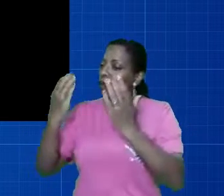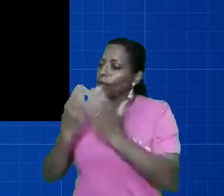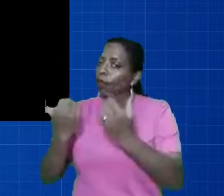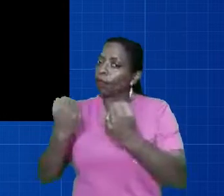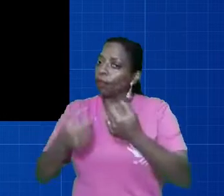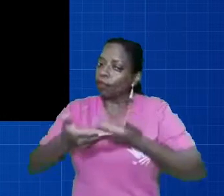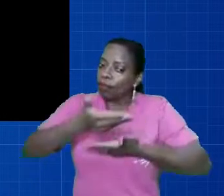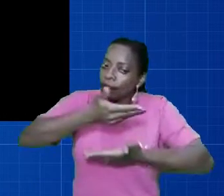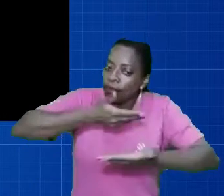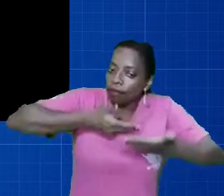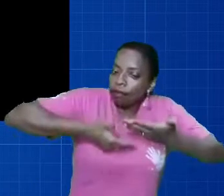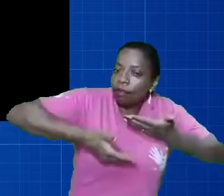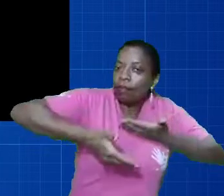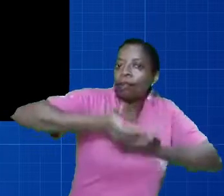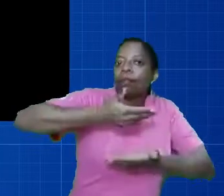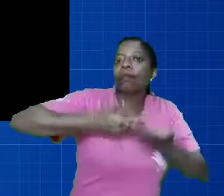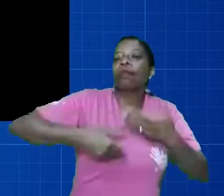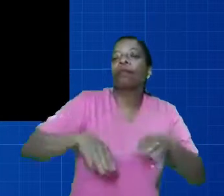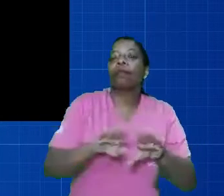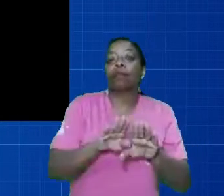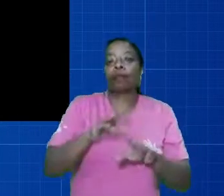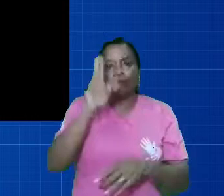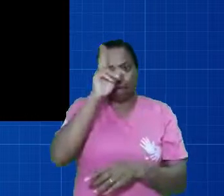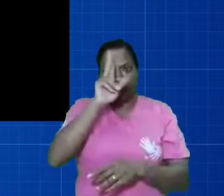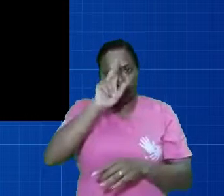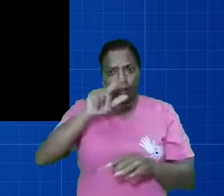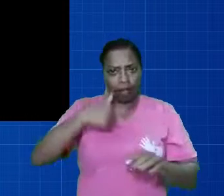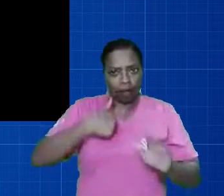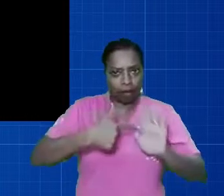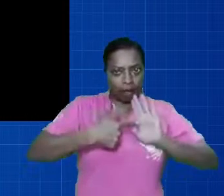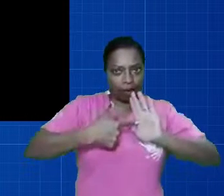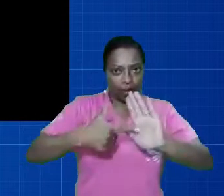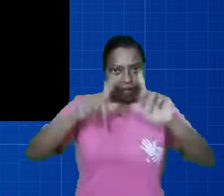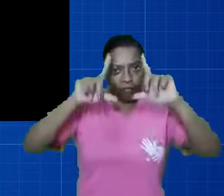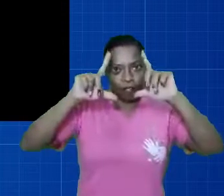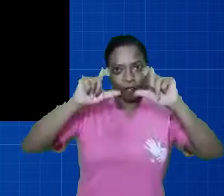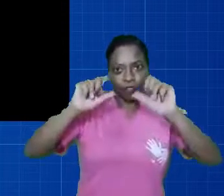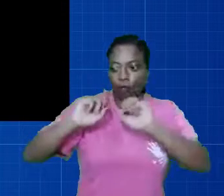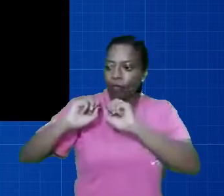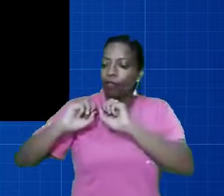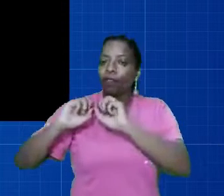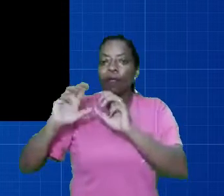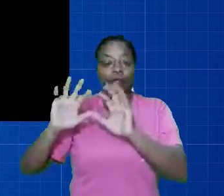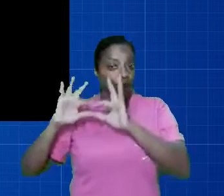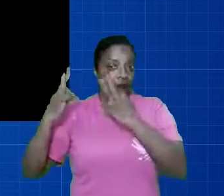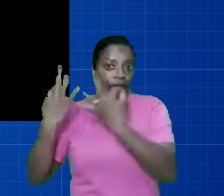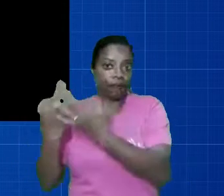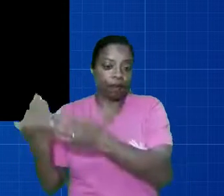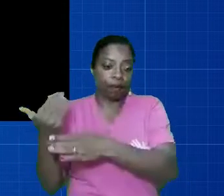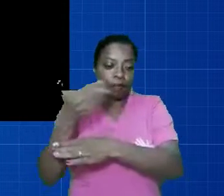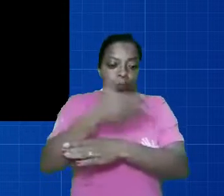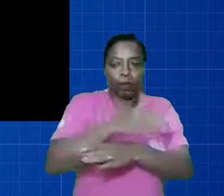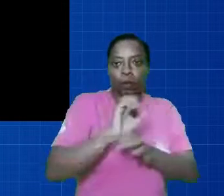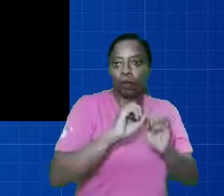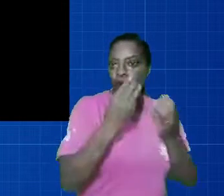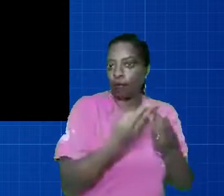que eu trouxe da família, né, na oficina, é algo a se pensar nesses novos polos,